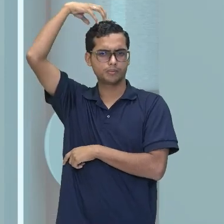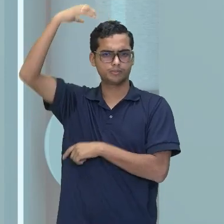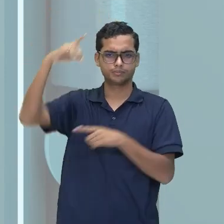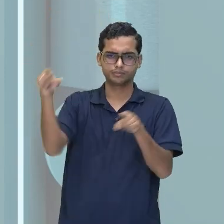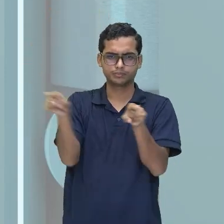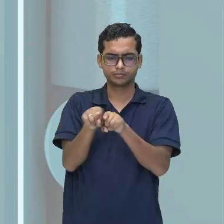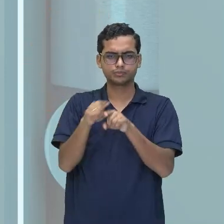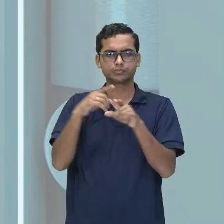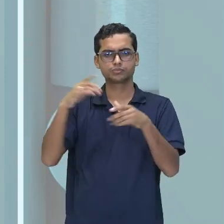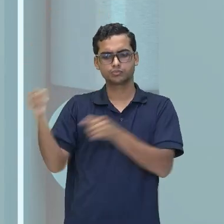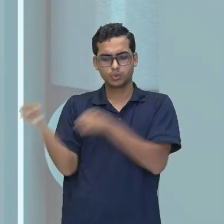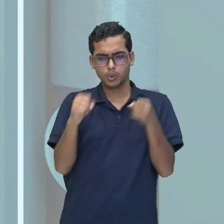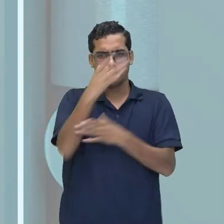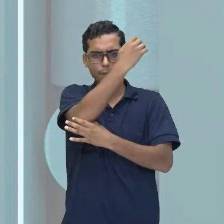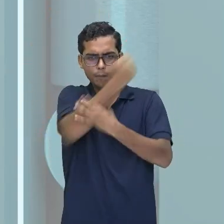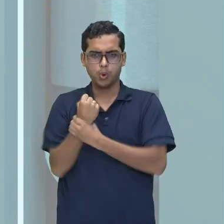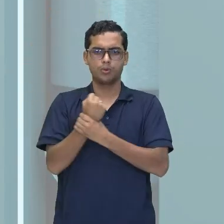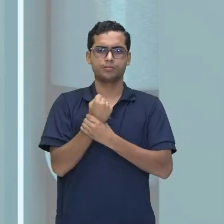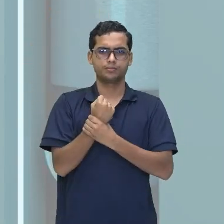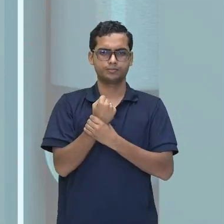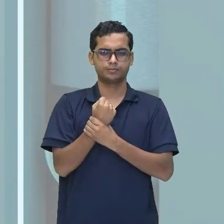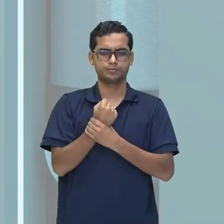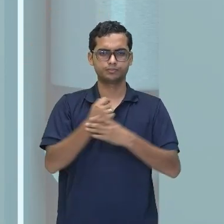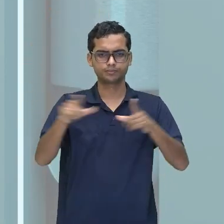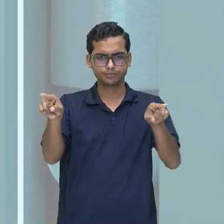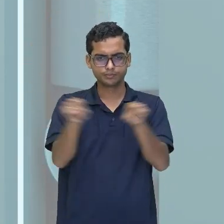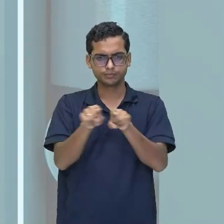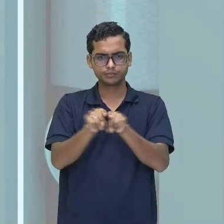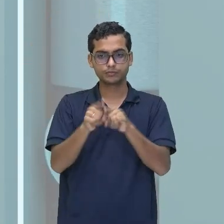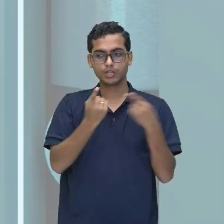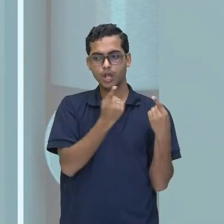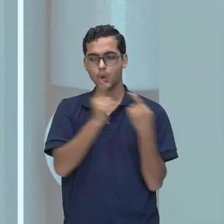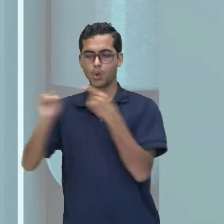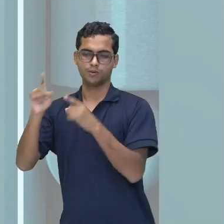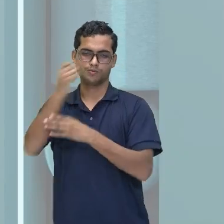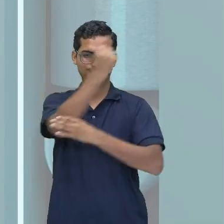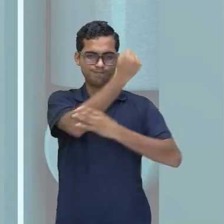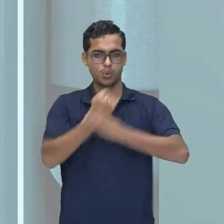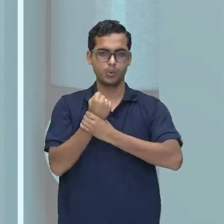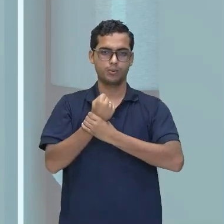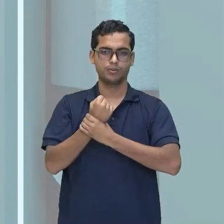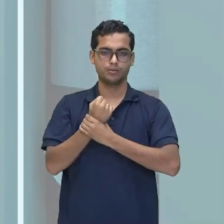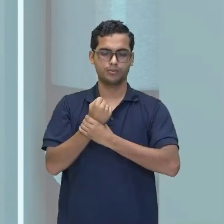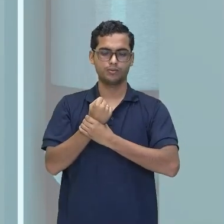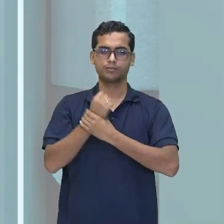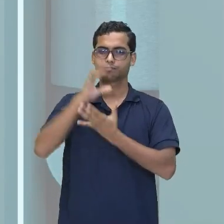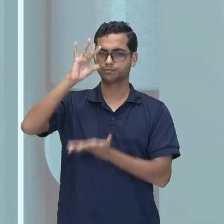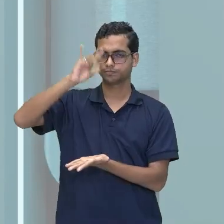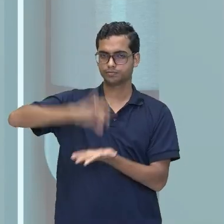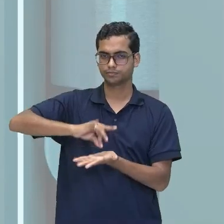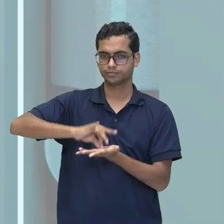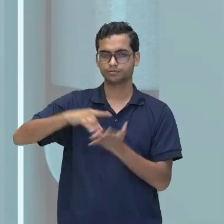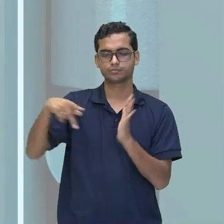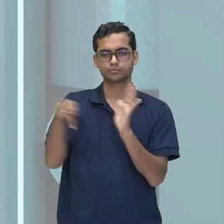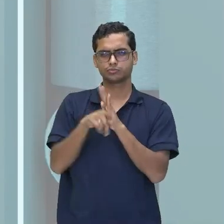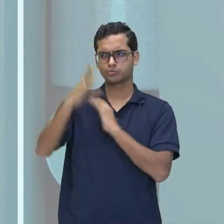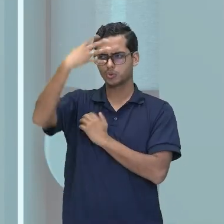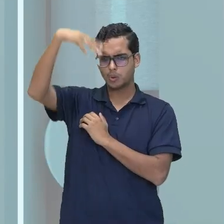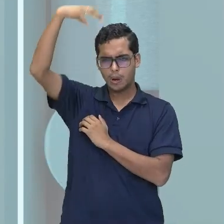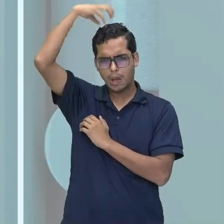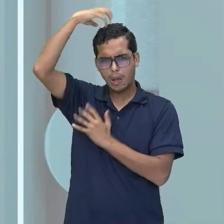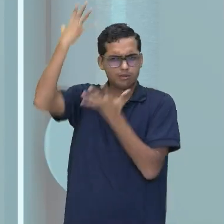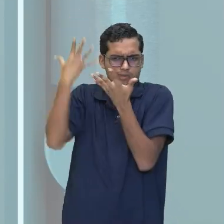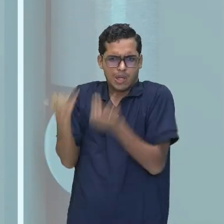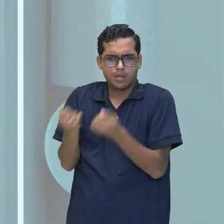do absolutismo. A obra dele era anti-absolutista. Ele era contra os reis, a forma